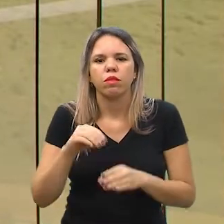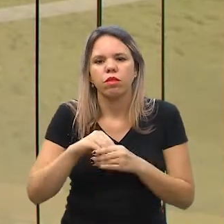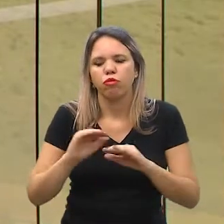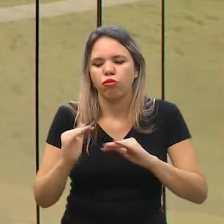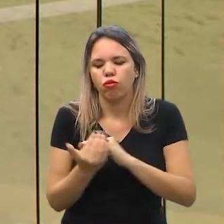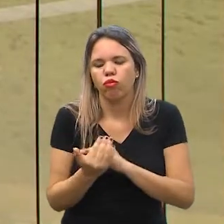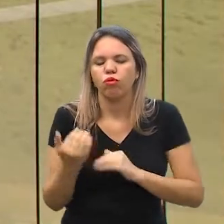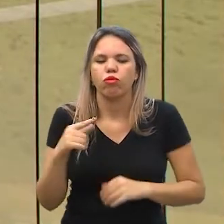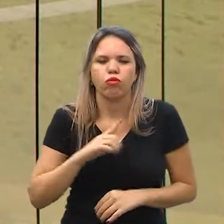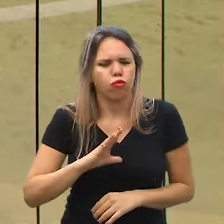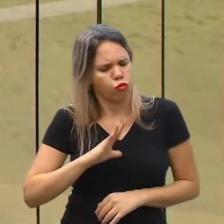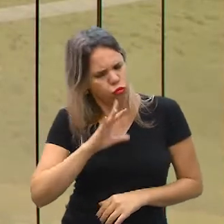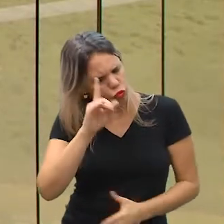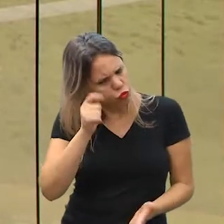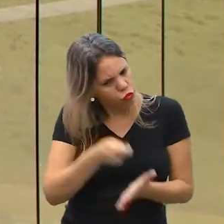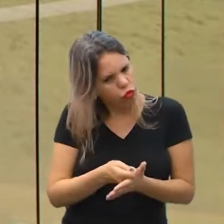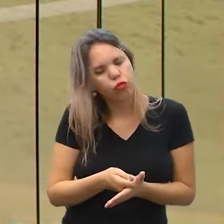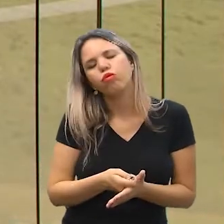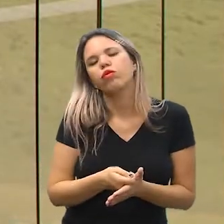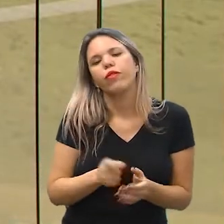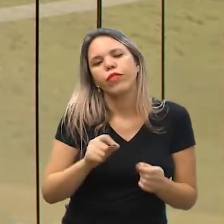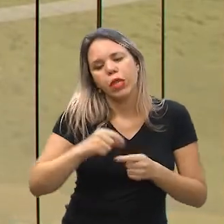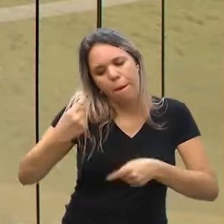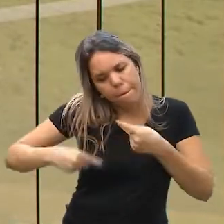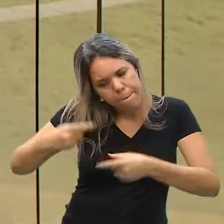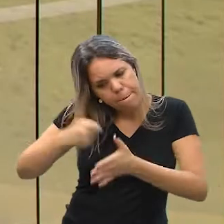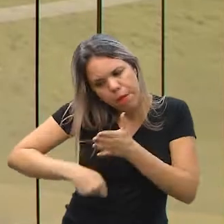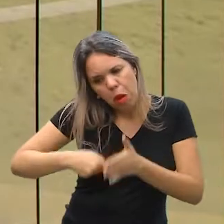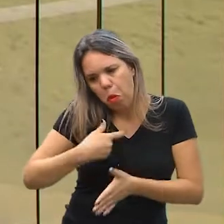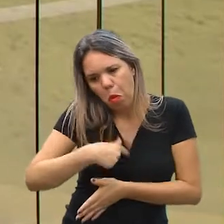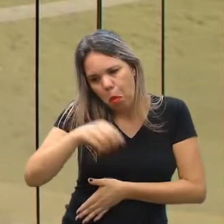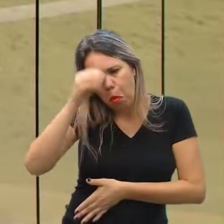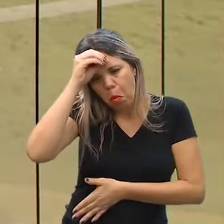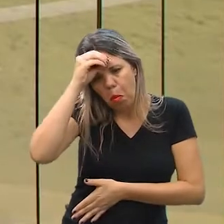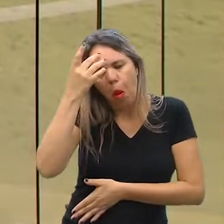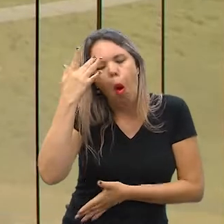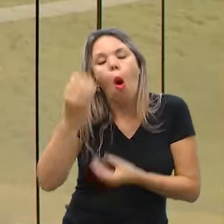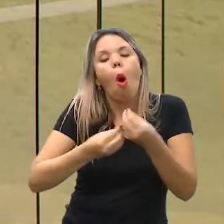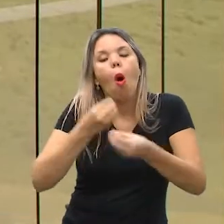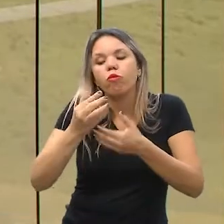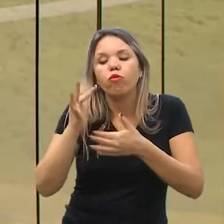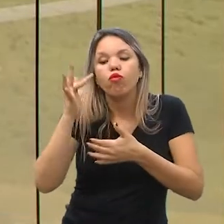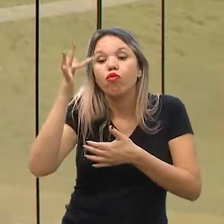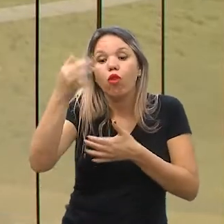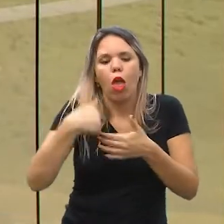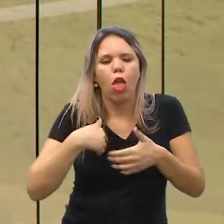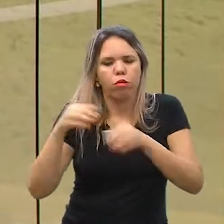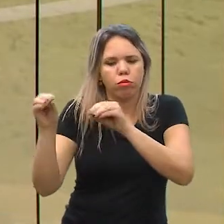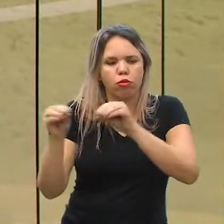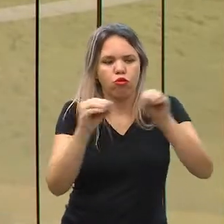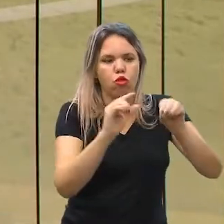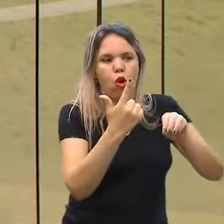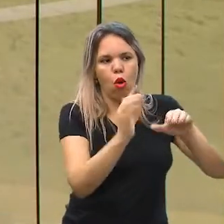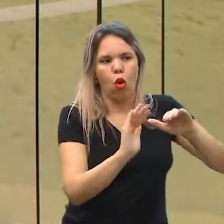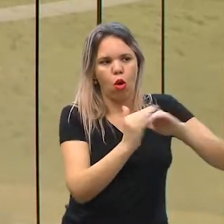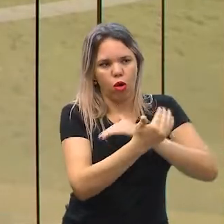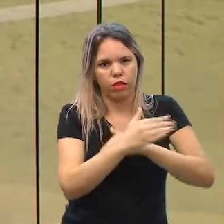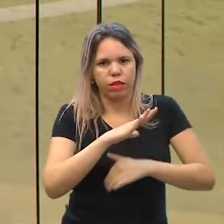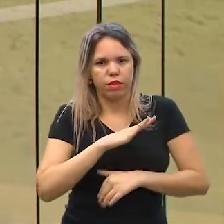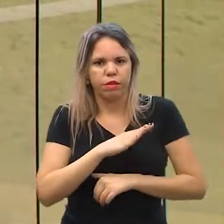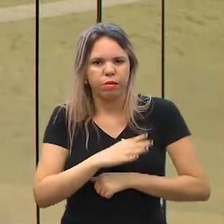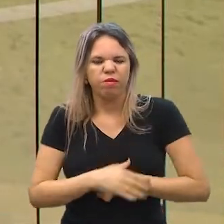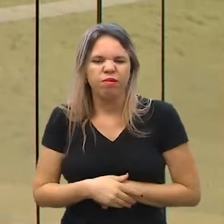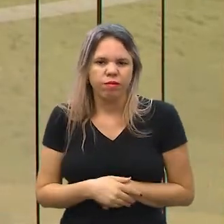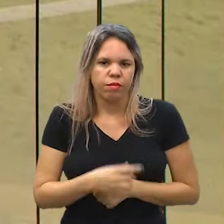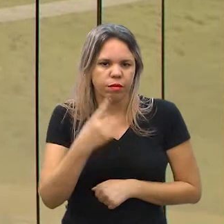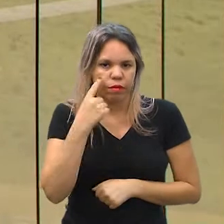de uma comunidade eu tomei a decisão de buscar fazer política. Mas eu não tinha nem ideia como que seria. Aí me mudei para outra região da